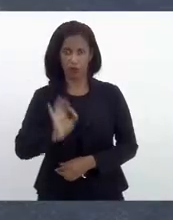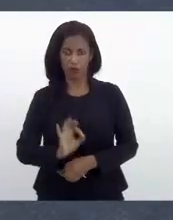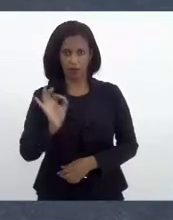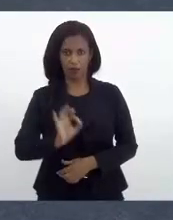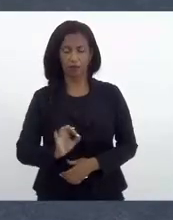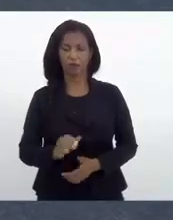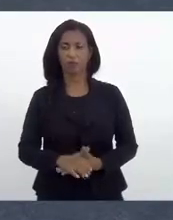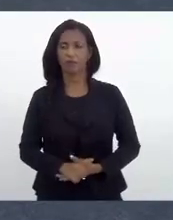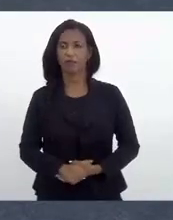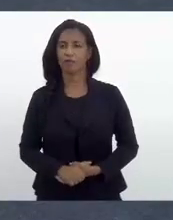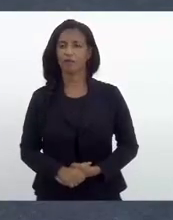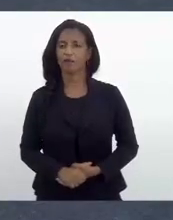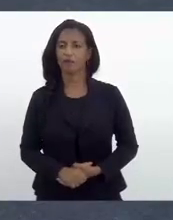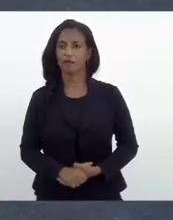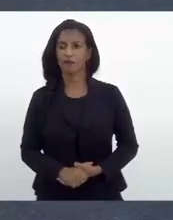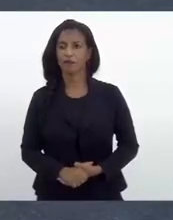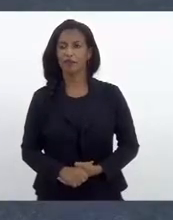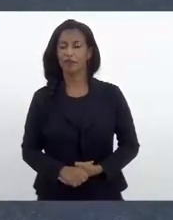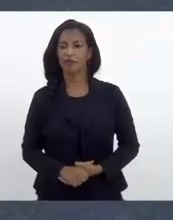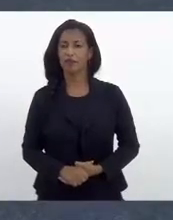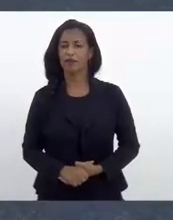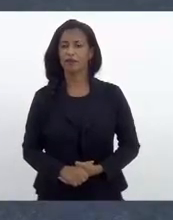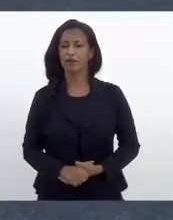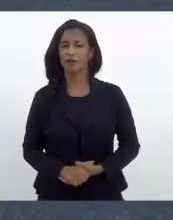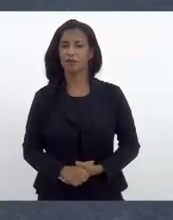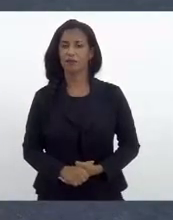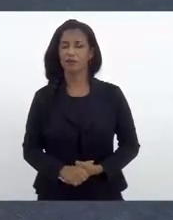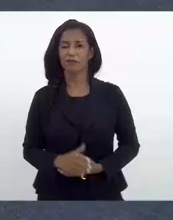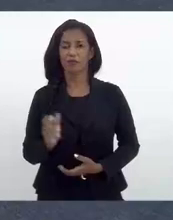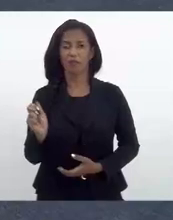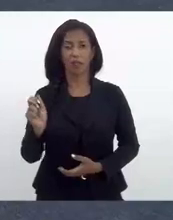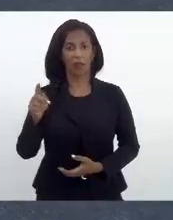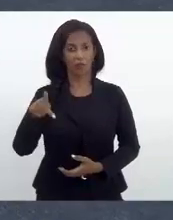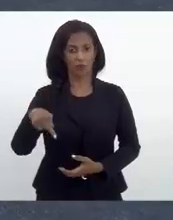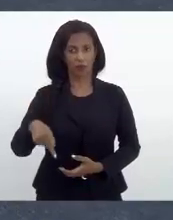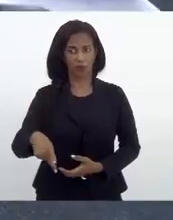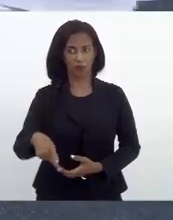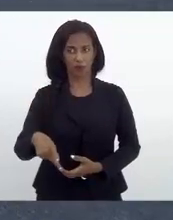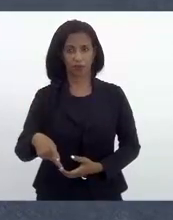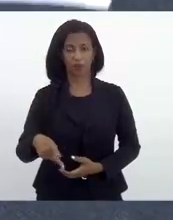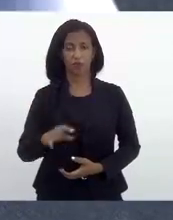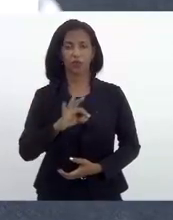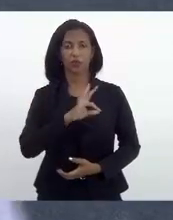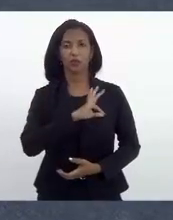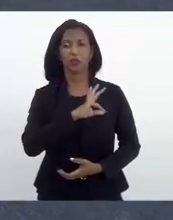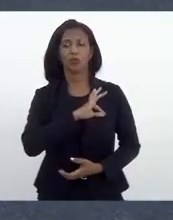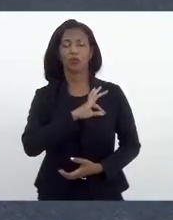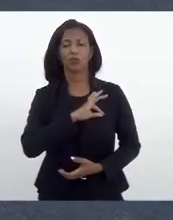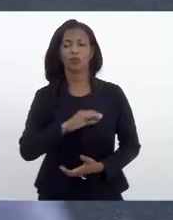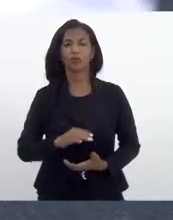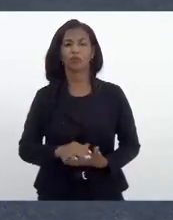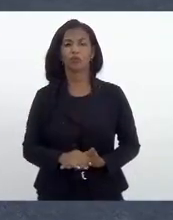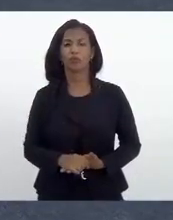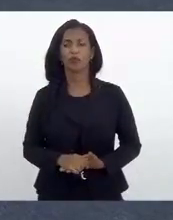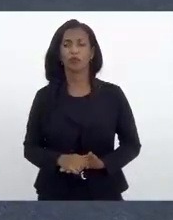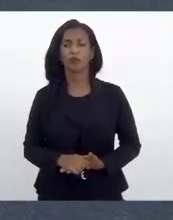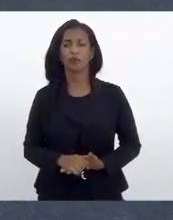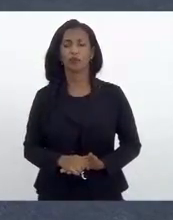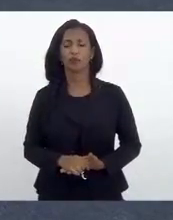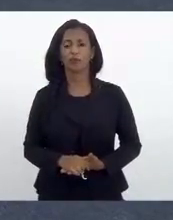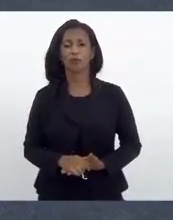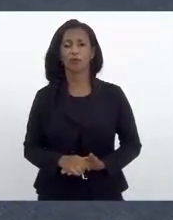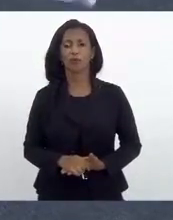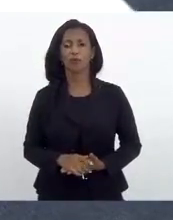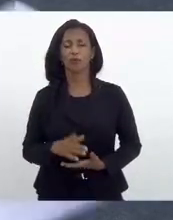mais o que? e a questão das aposentadorias dos policiais que foi até o